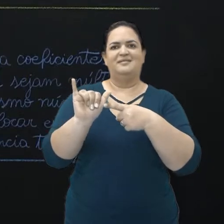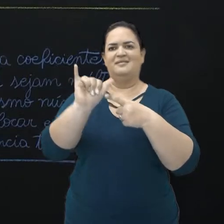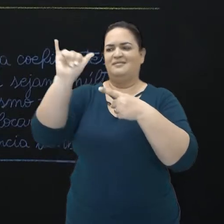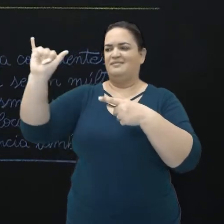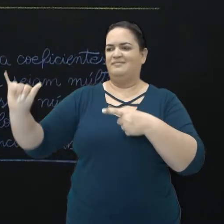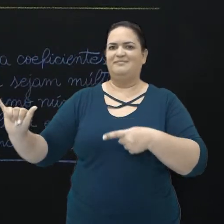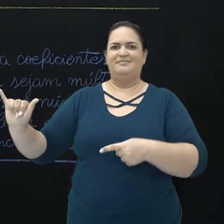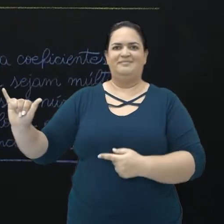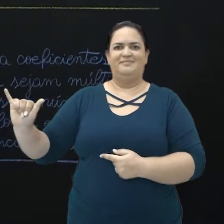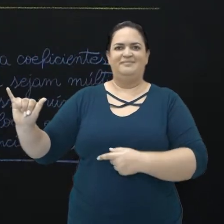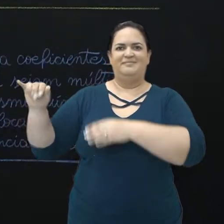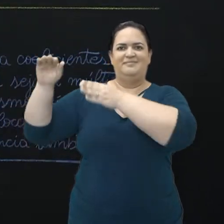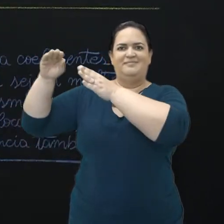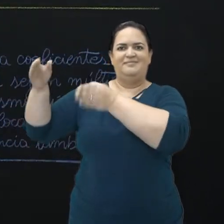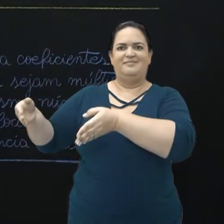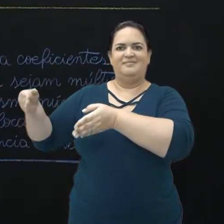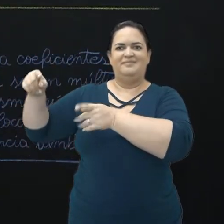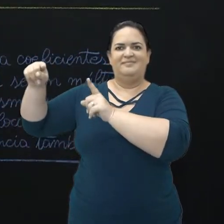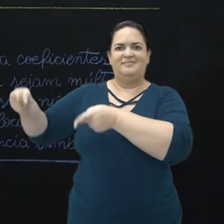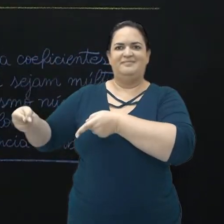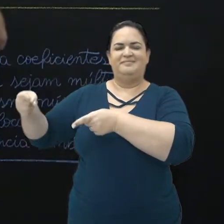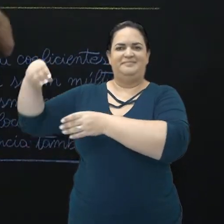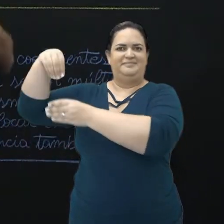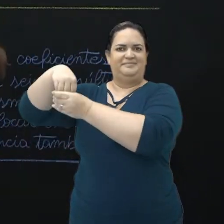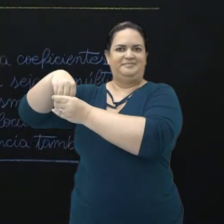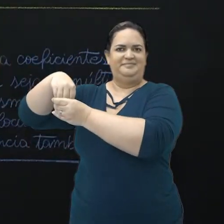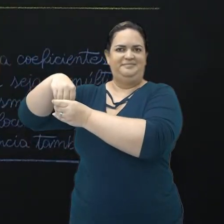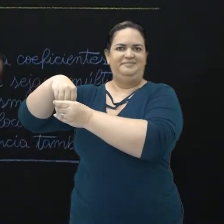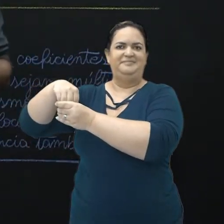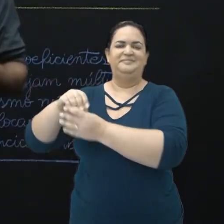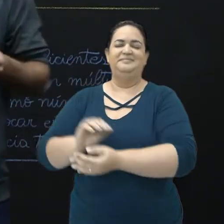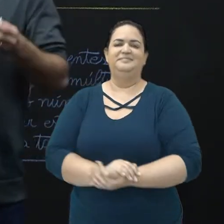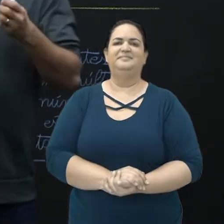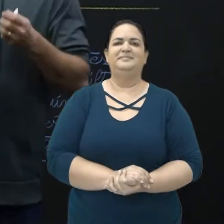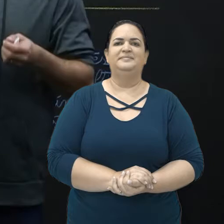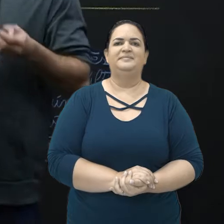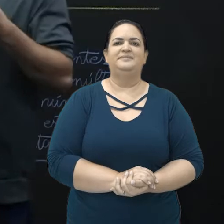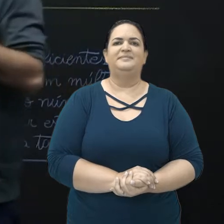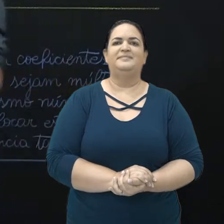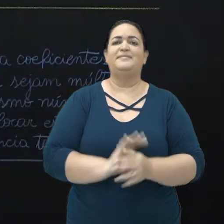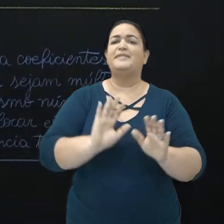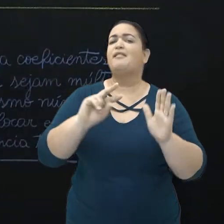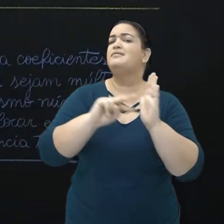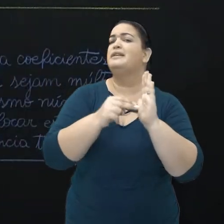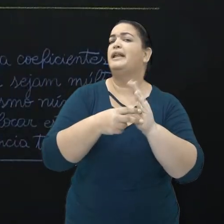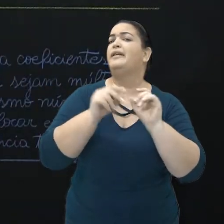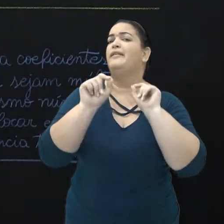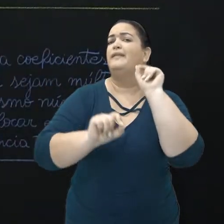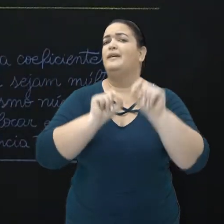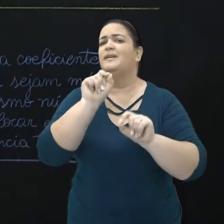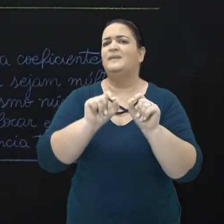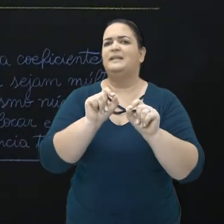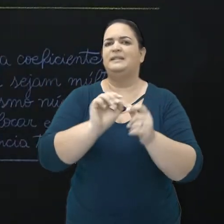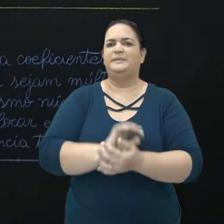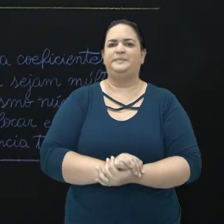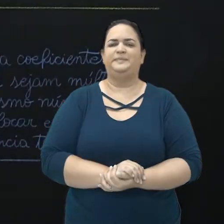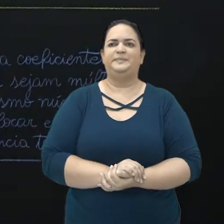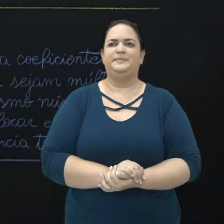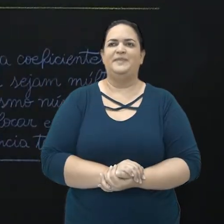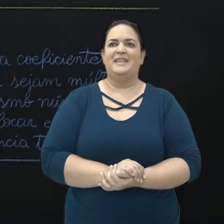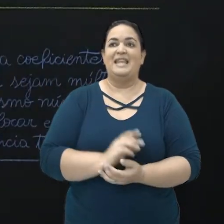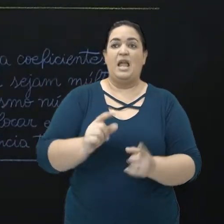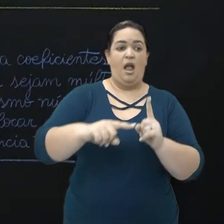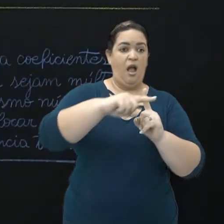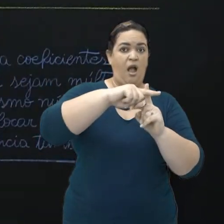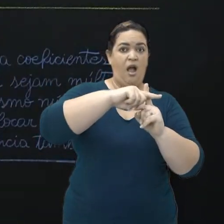Y. Sendo assim, então, o y ficará dentro dos parênteses. Isso quer dizer o seguinte, que a